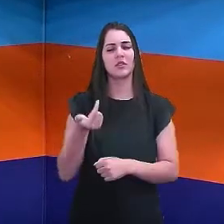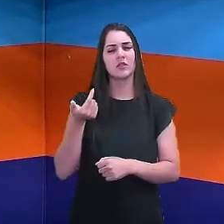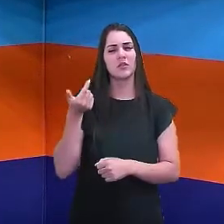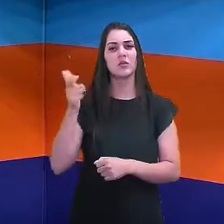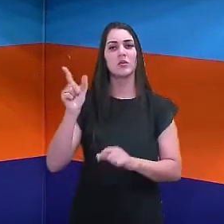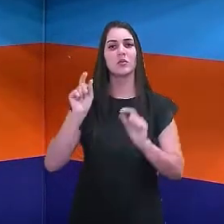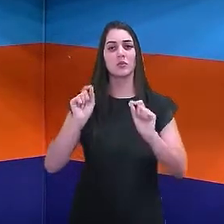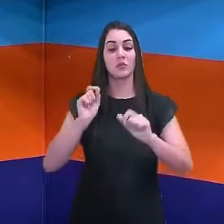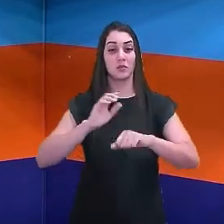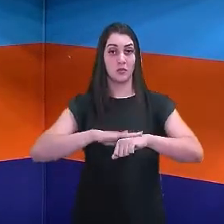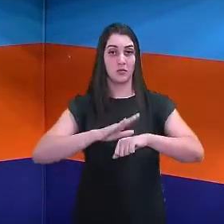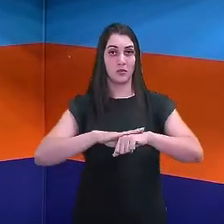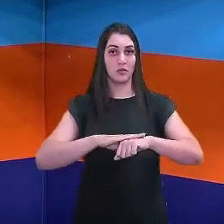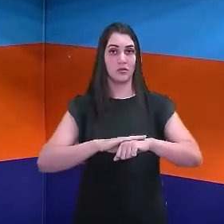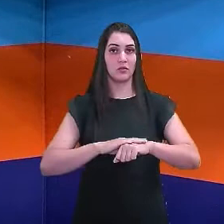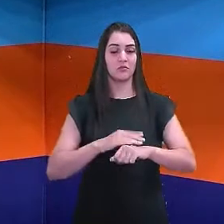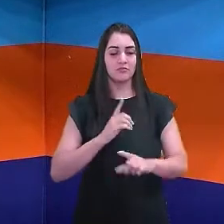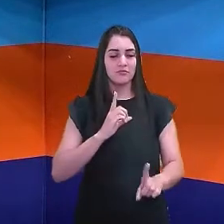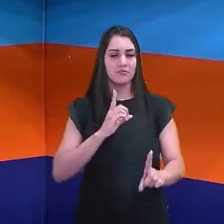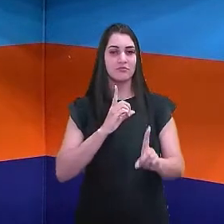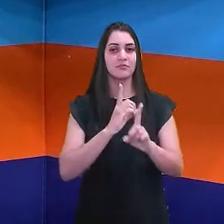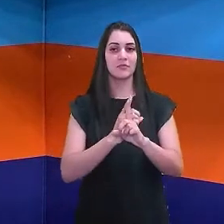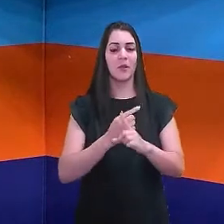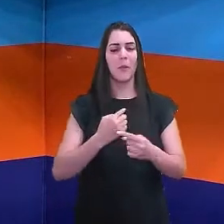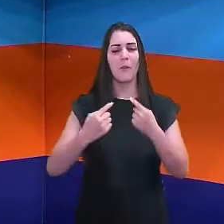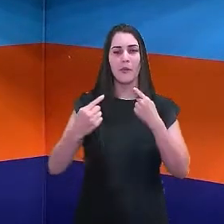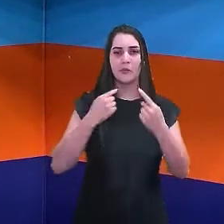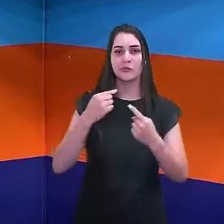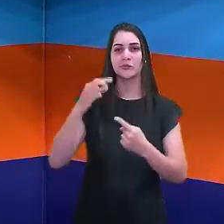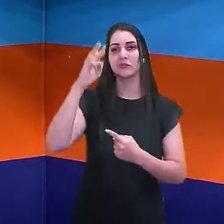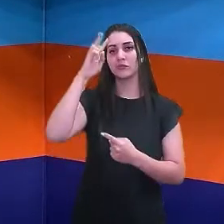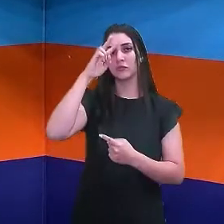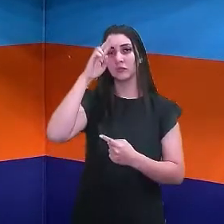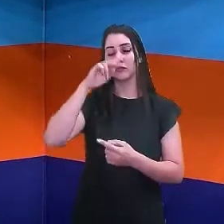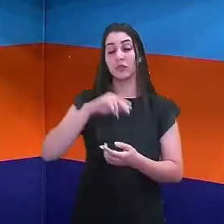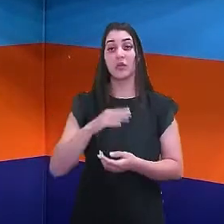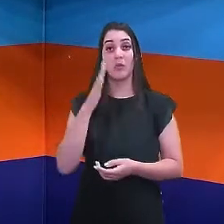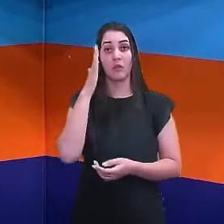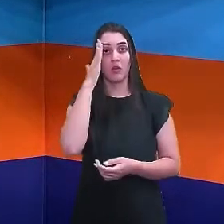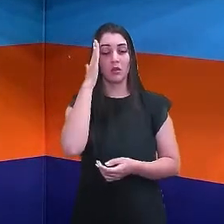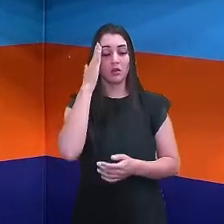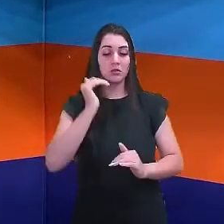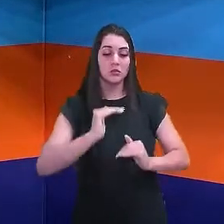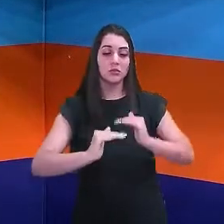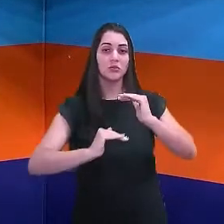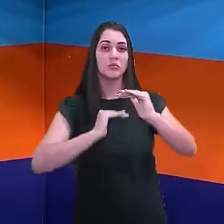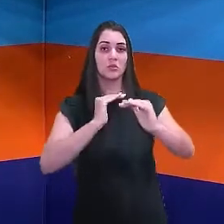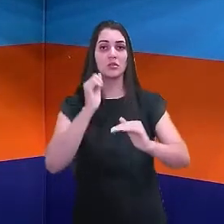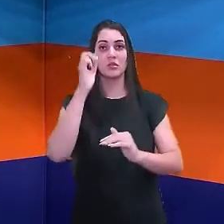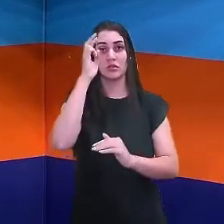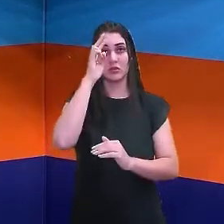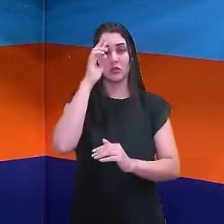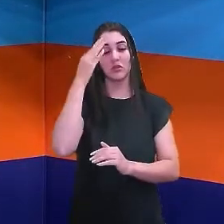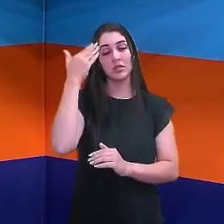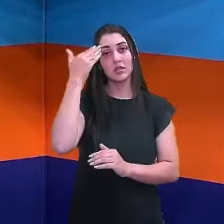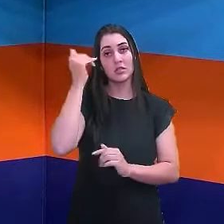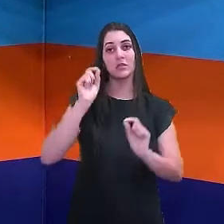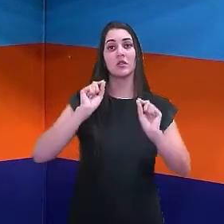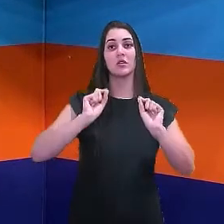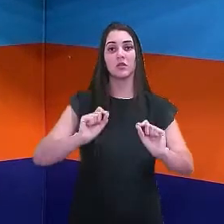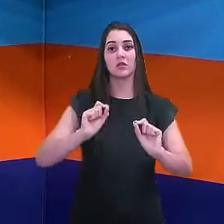outro momento a gente se encontra para discutir sobre história, para entender os processos históricos e saber